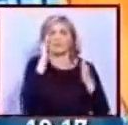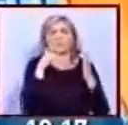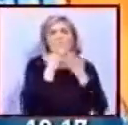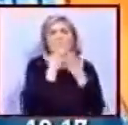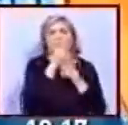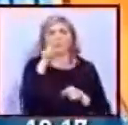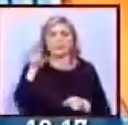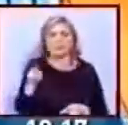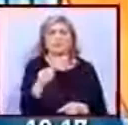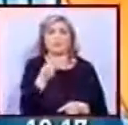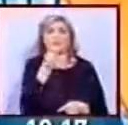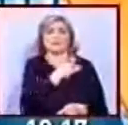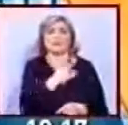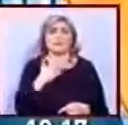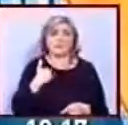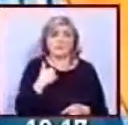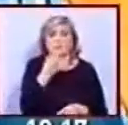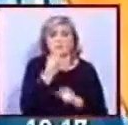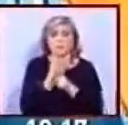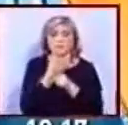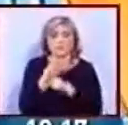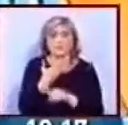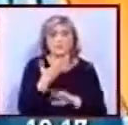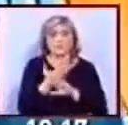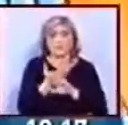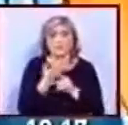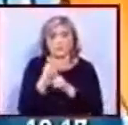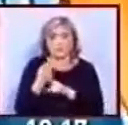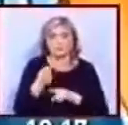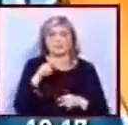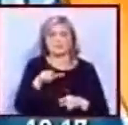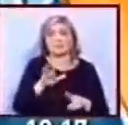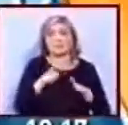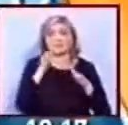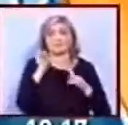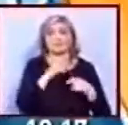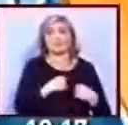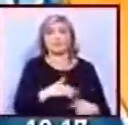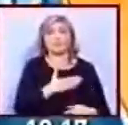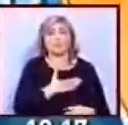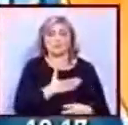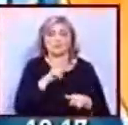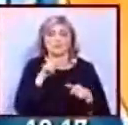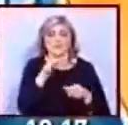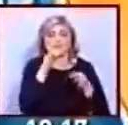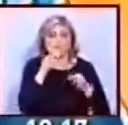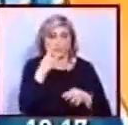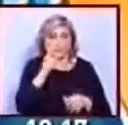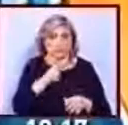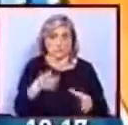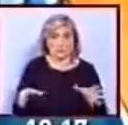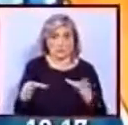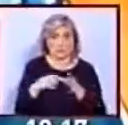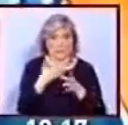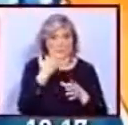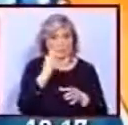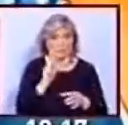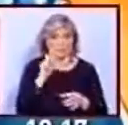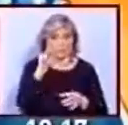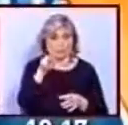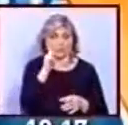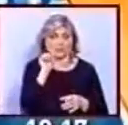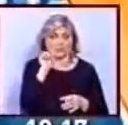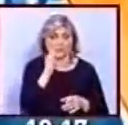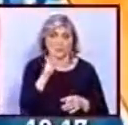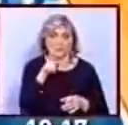e sexualidade. Esta iniciativa está a dedicar especial atenção ao coração. Por isso mesmo, um grupo de alunos foi visitar a unidade